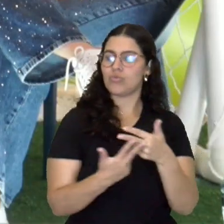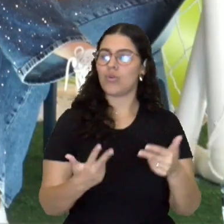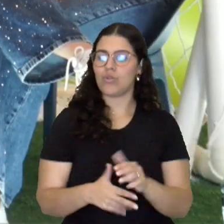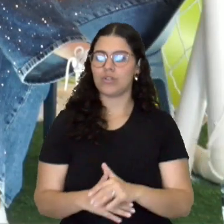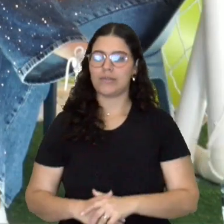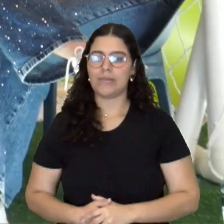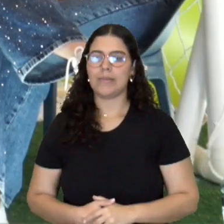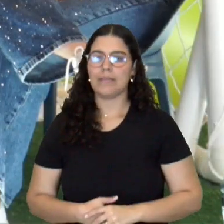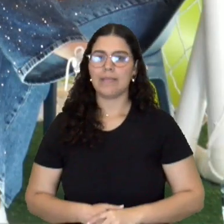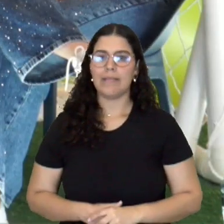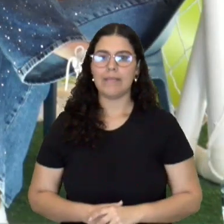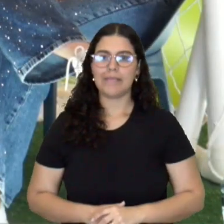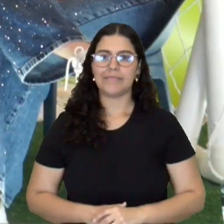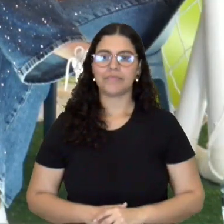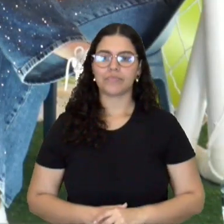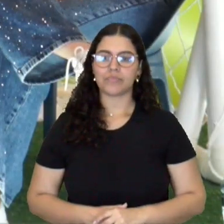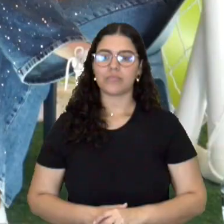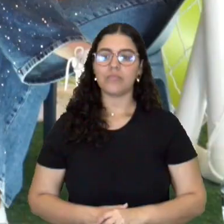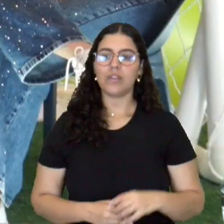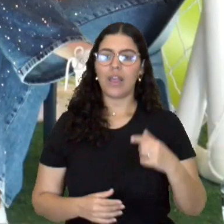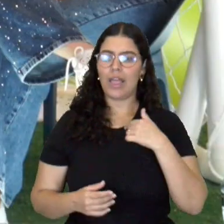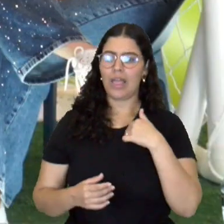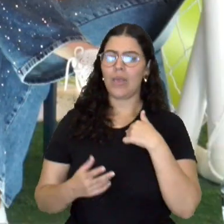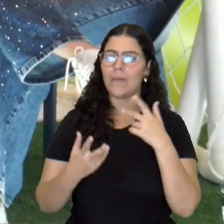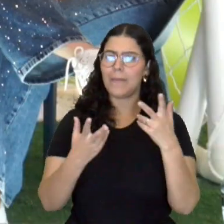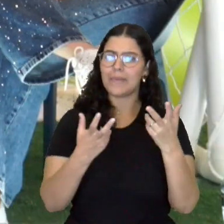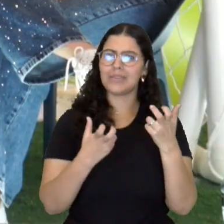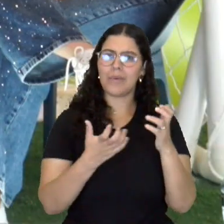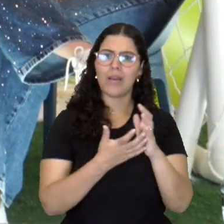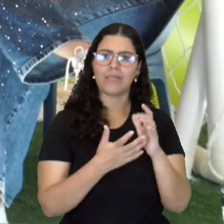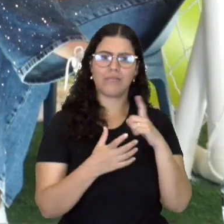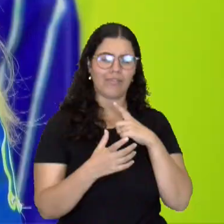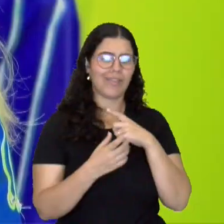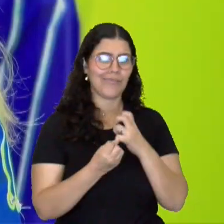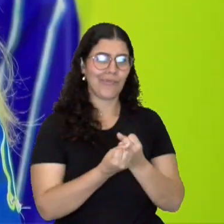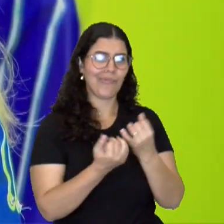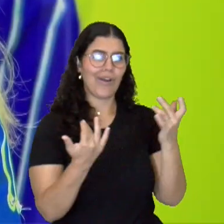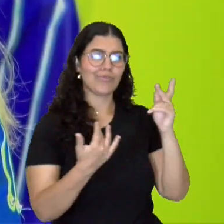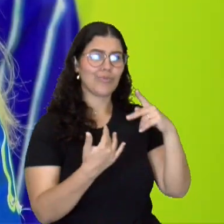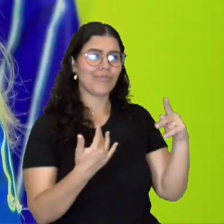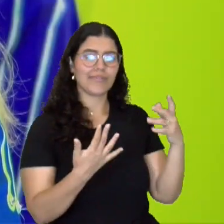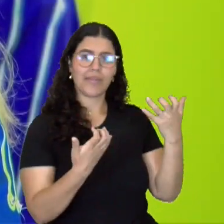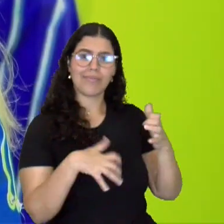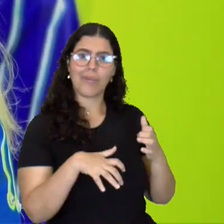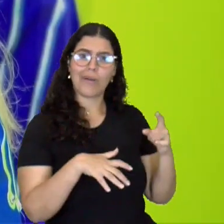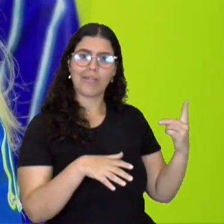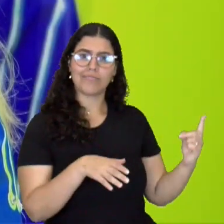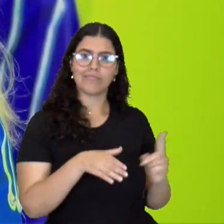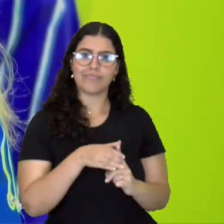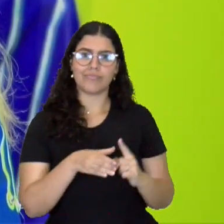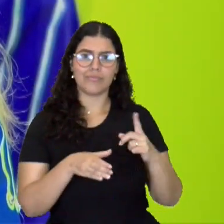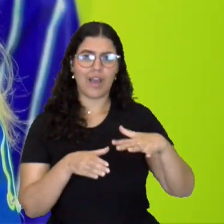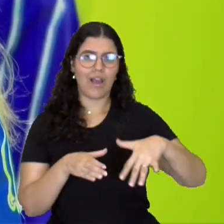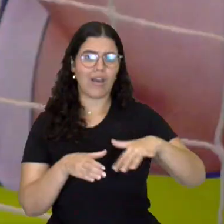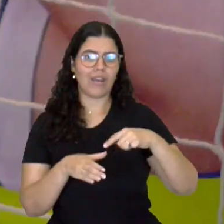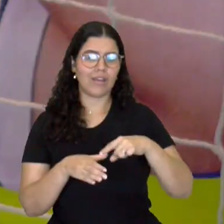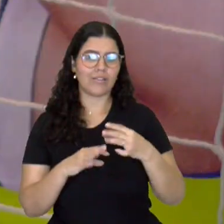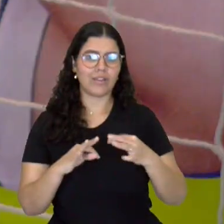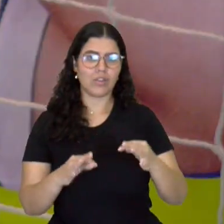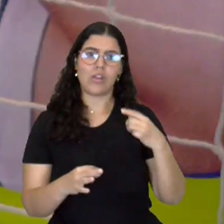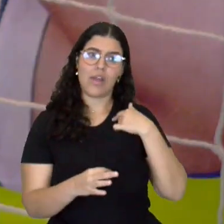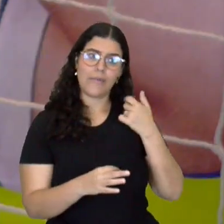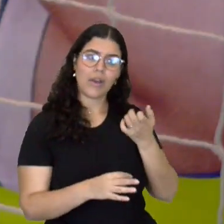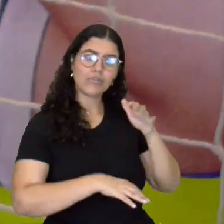eu vejo que tem muito professor de fora disso, por algum motivo, entendeu? E aí eu quero chegar nesses professores, então,